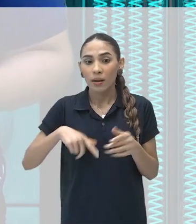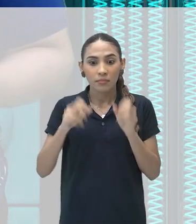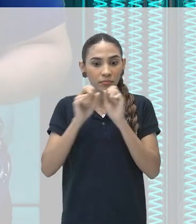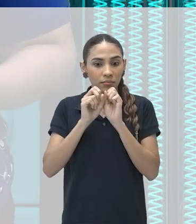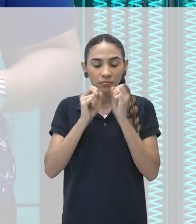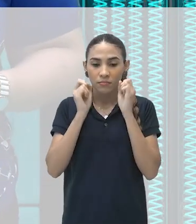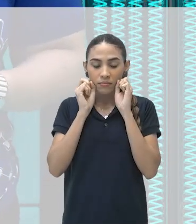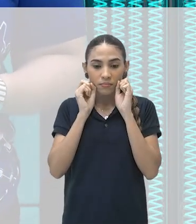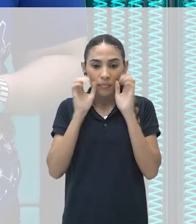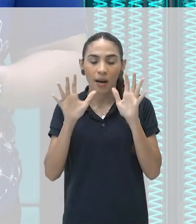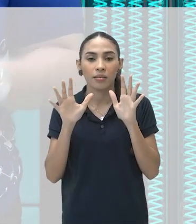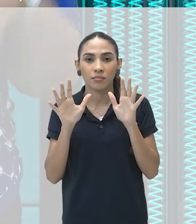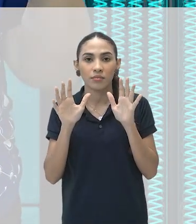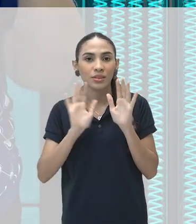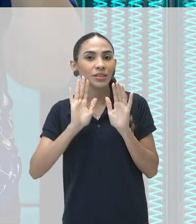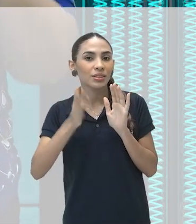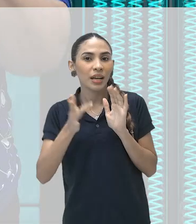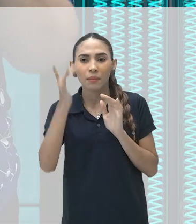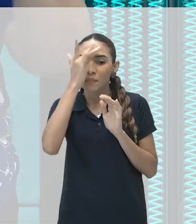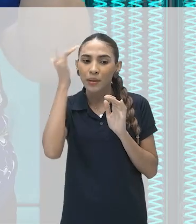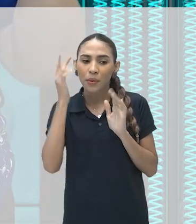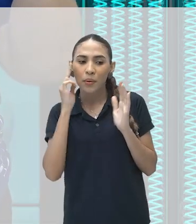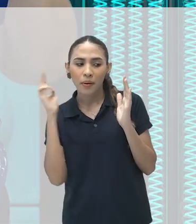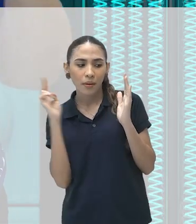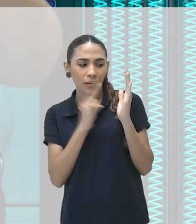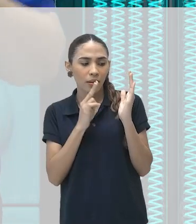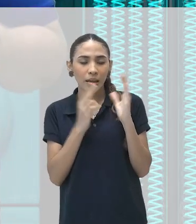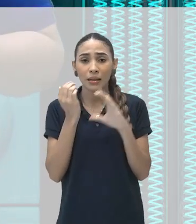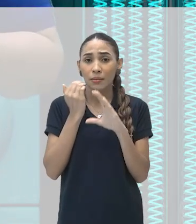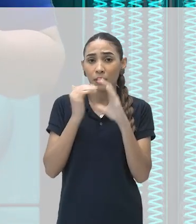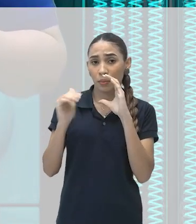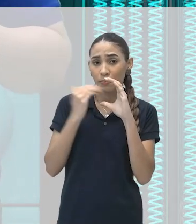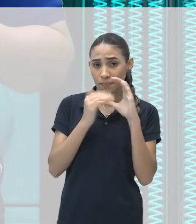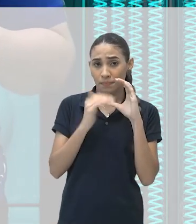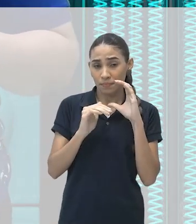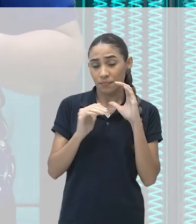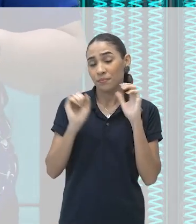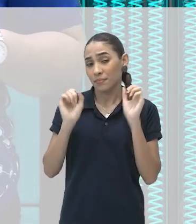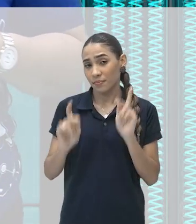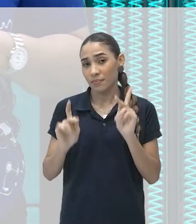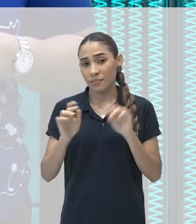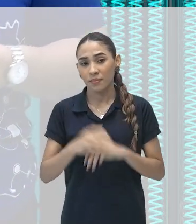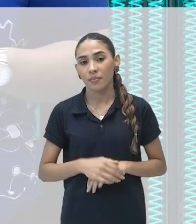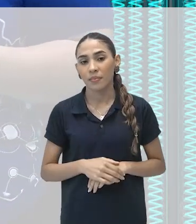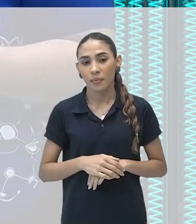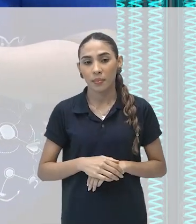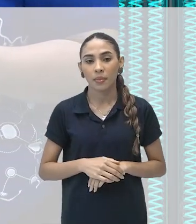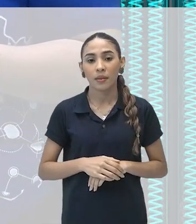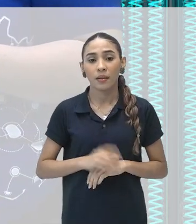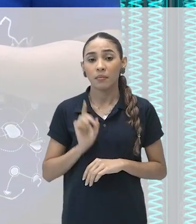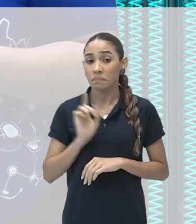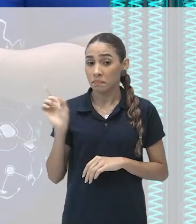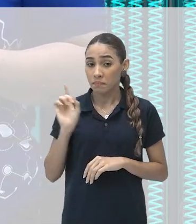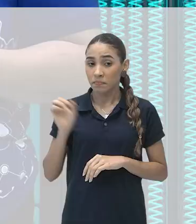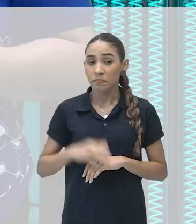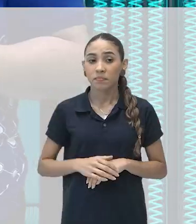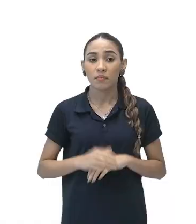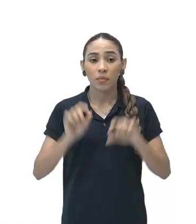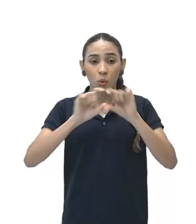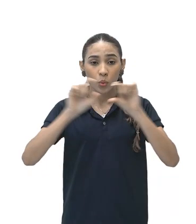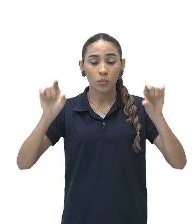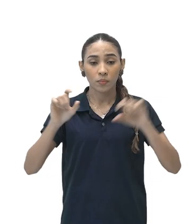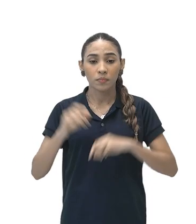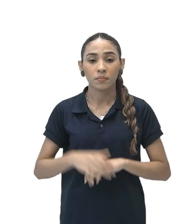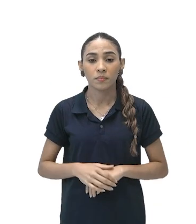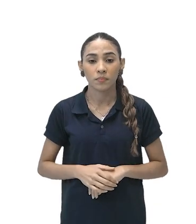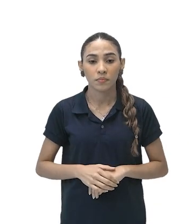bombástico o suficiente para fazer alguém, olha, querer compartilhar isso aqui, né? Na cartela, essa parte está destacada. Vamos